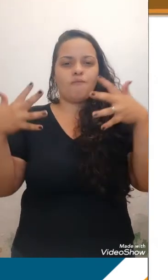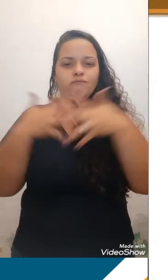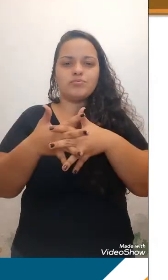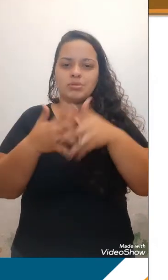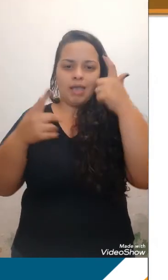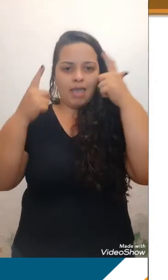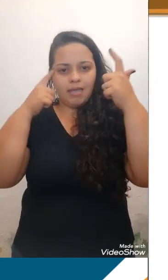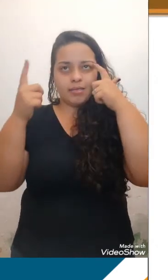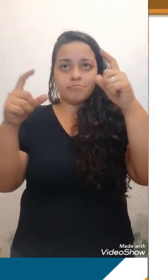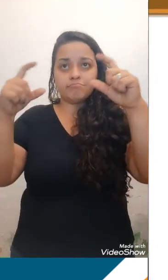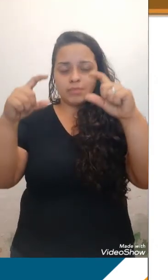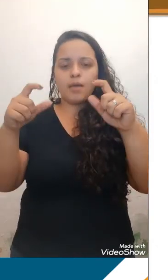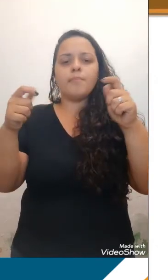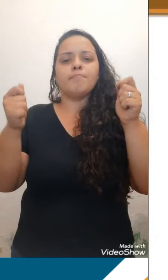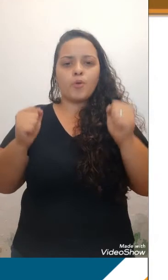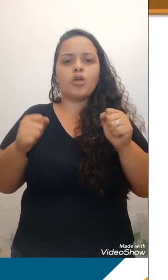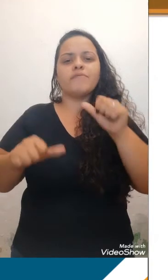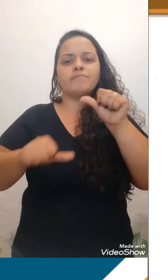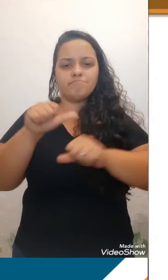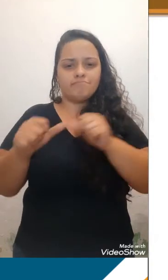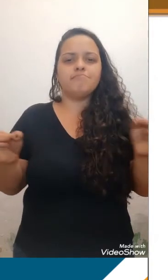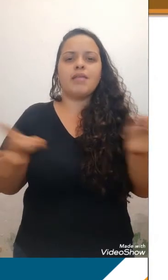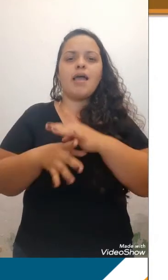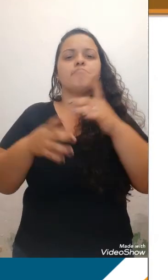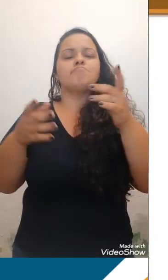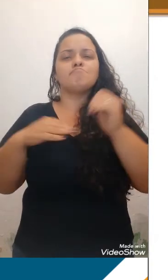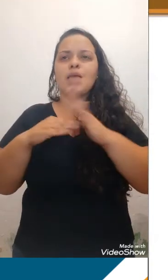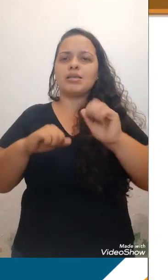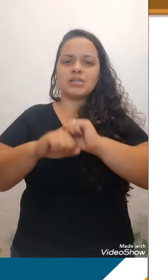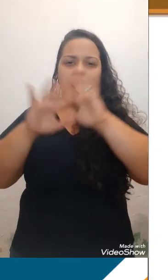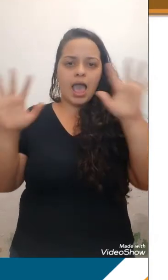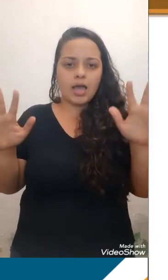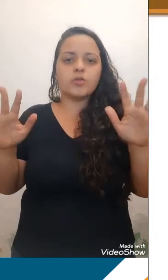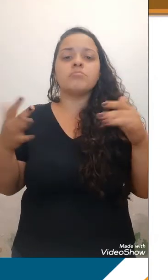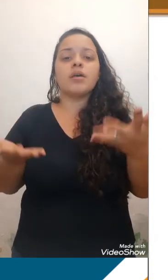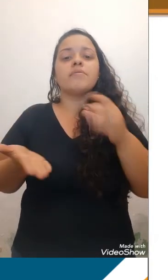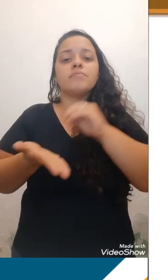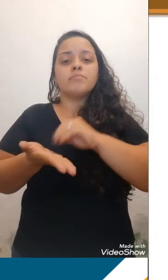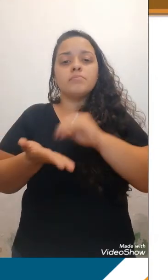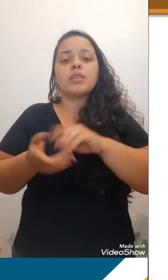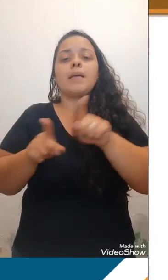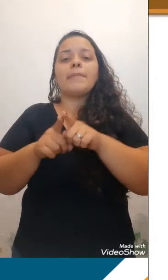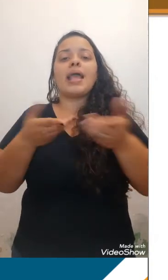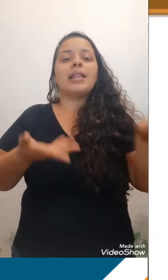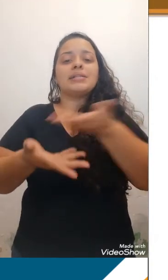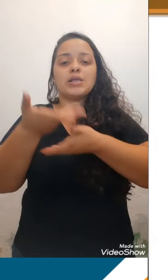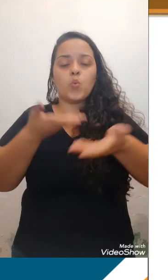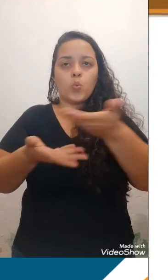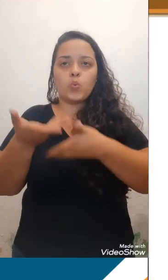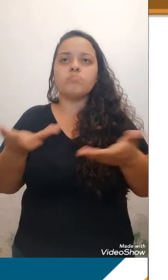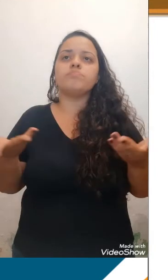ideias. Esse tópico frasal ele poderia ser refeito, né, de uma forma a ficar mais claro. E falta também essa